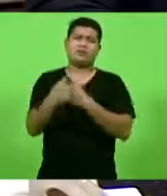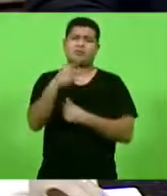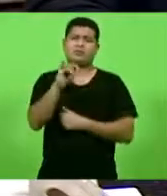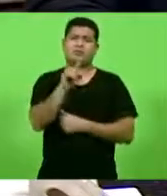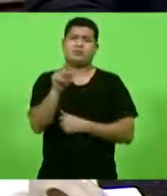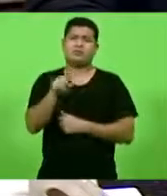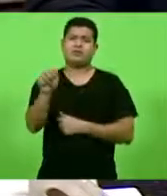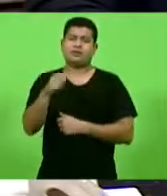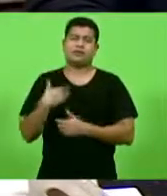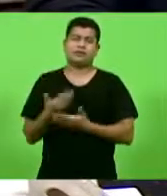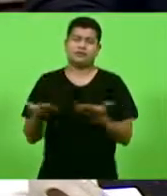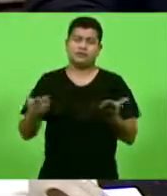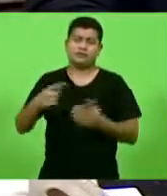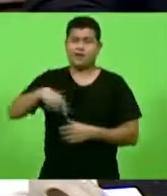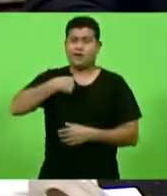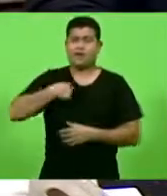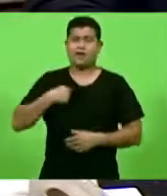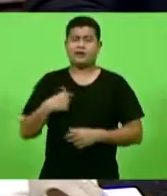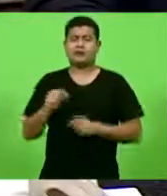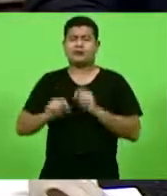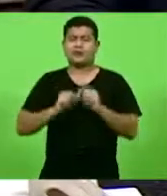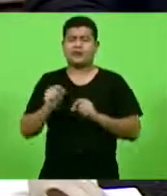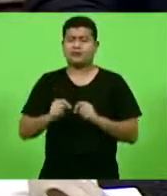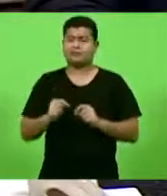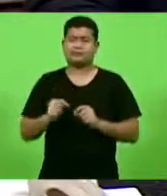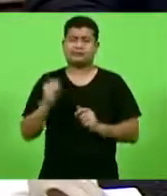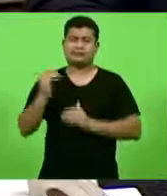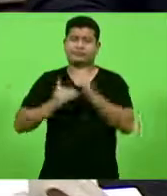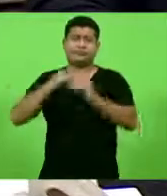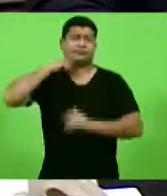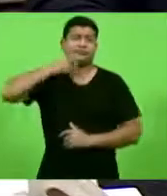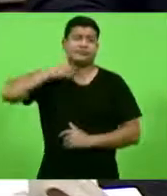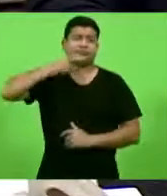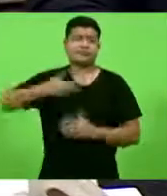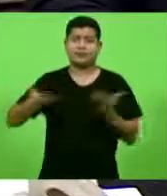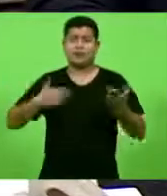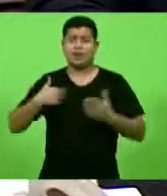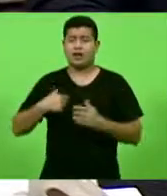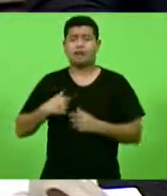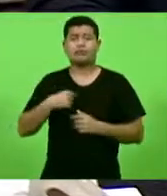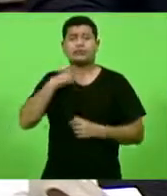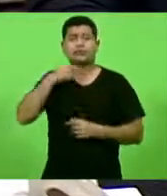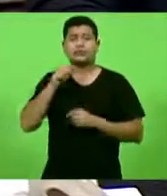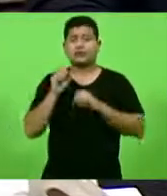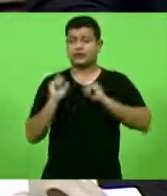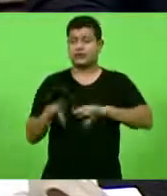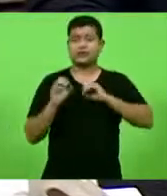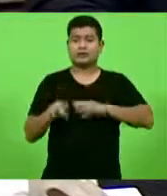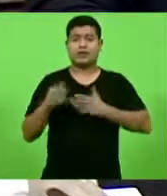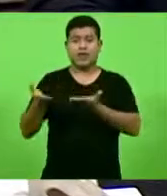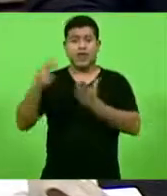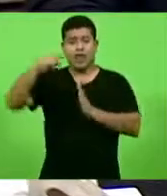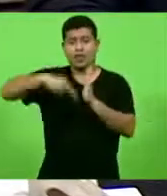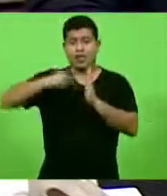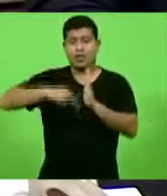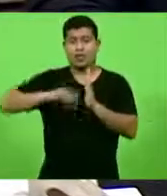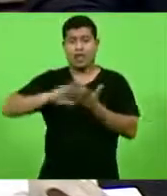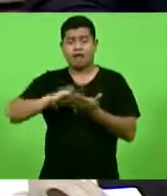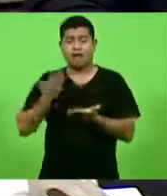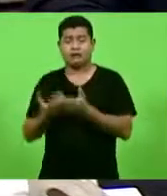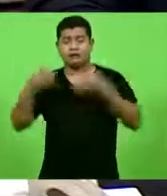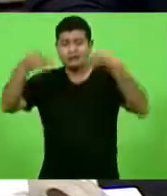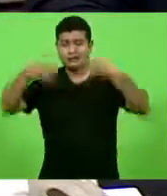patinando em educação. Nós não conseguimos ensinar as nossas crianças a ler, a interpretar um texto, a fazer as